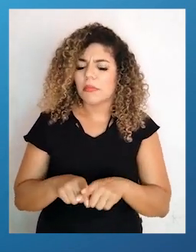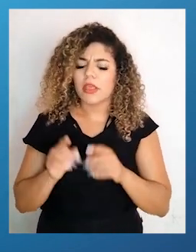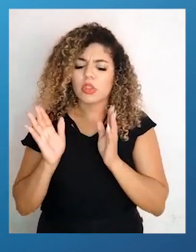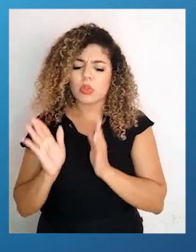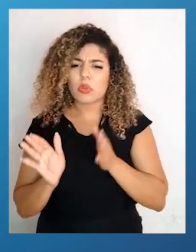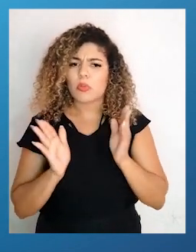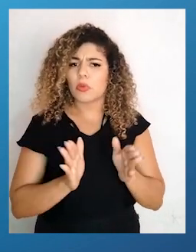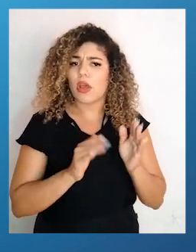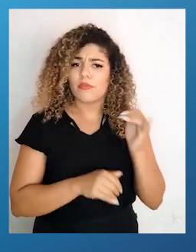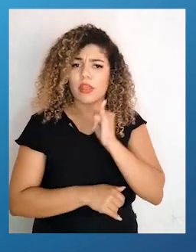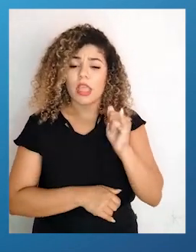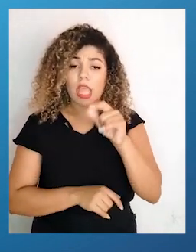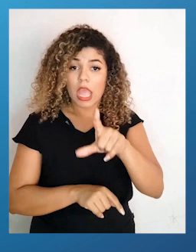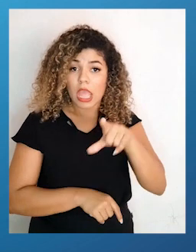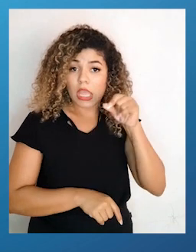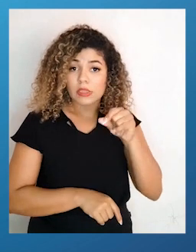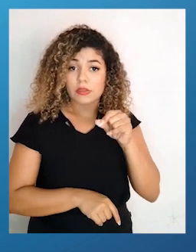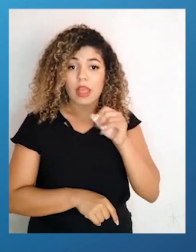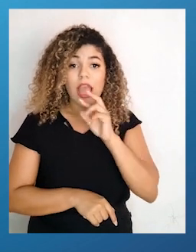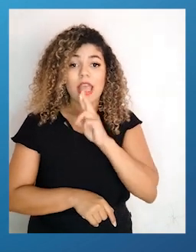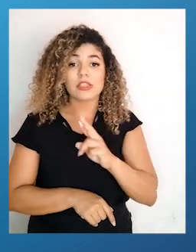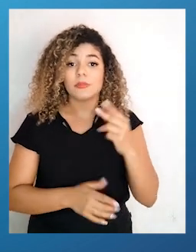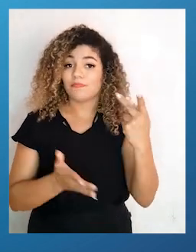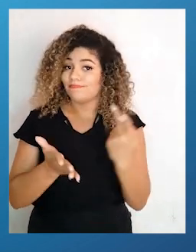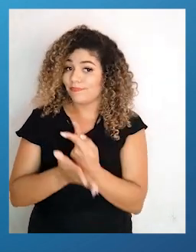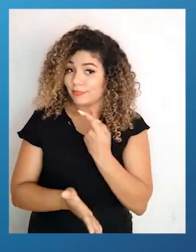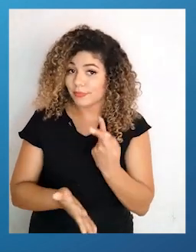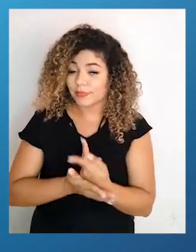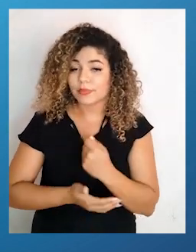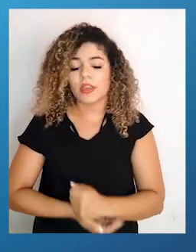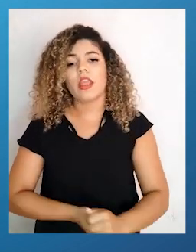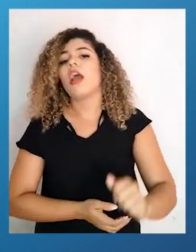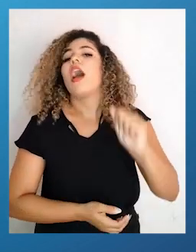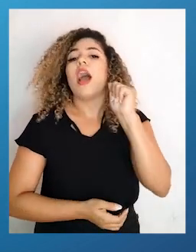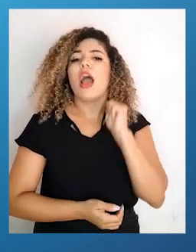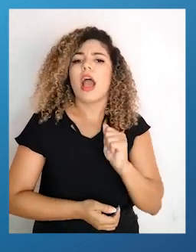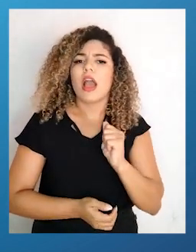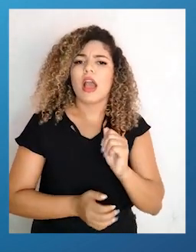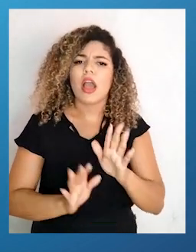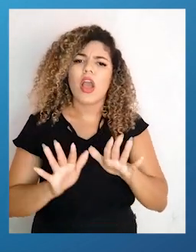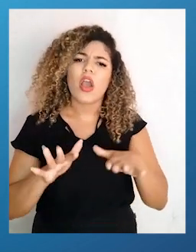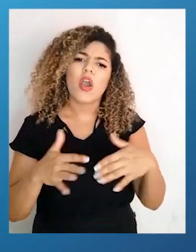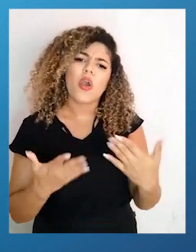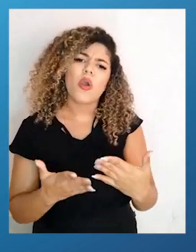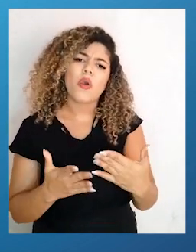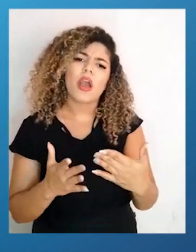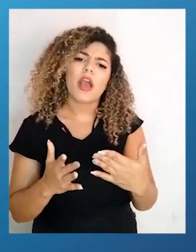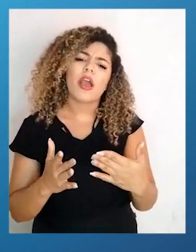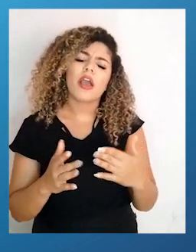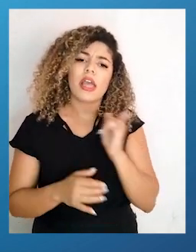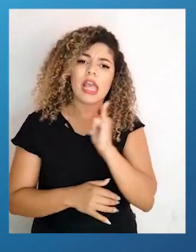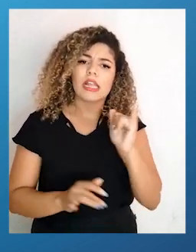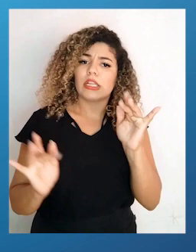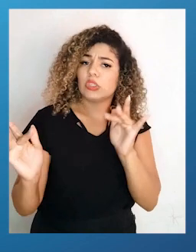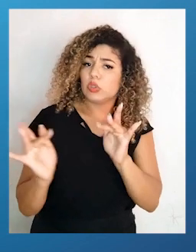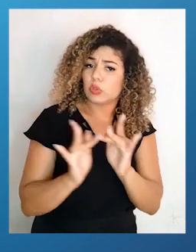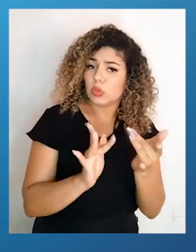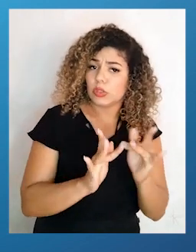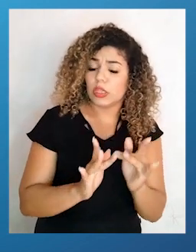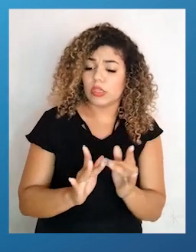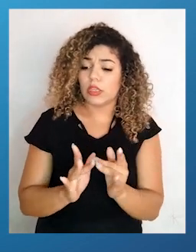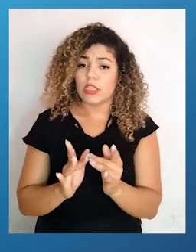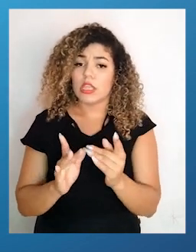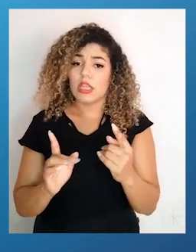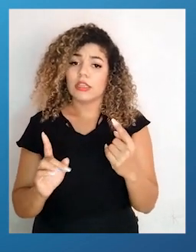eletrização, marque a alternativa incorreta. A. Após a eletrização por contato, os corpos terão cargas elétricas de